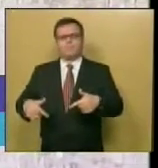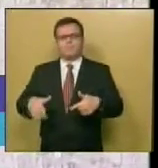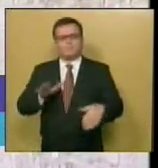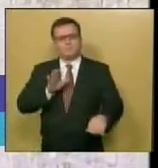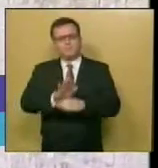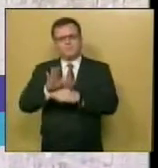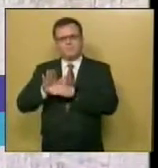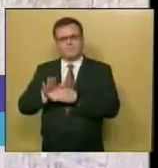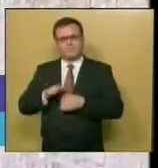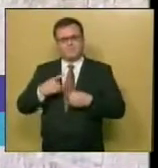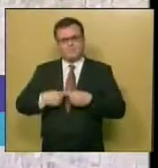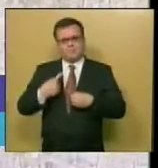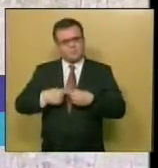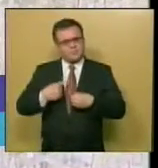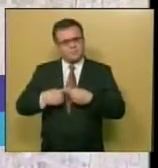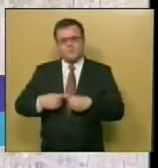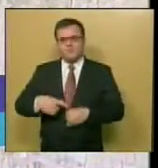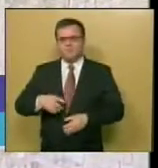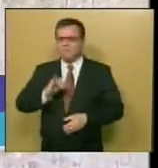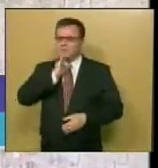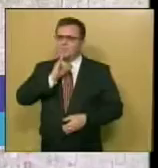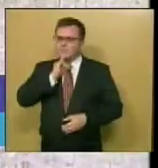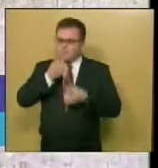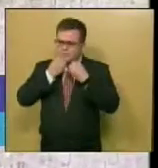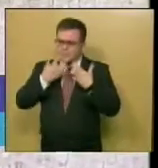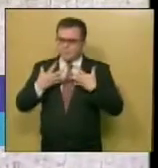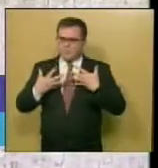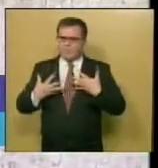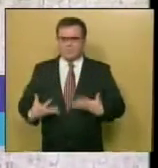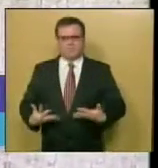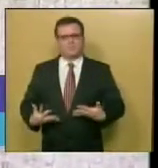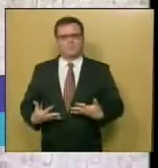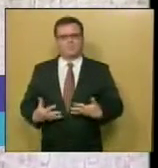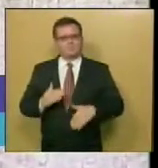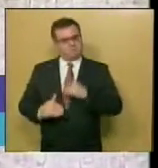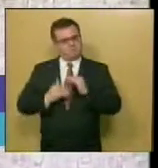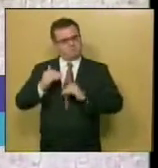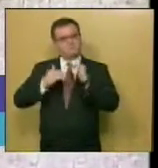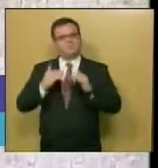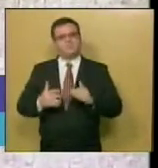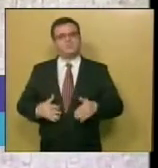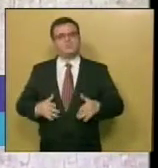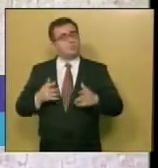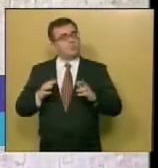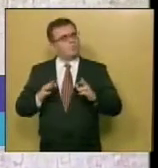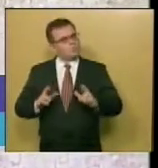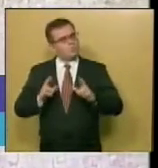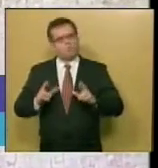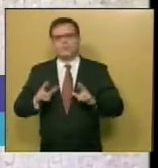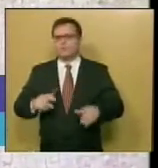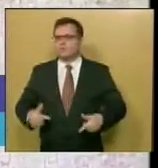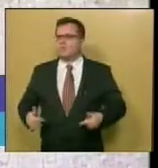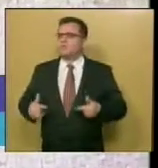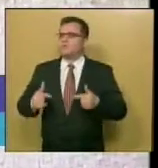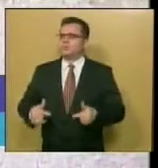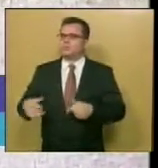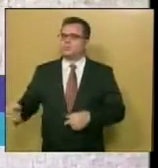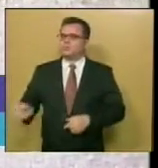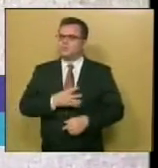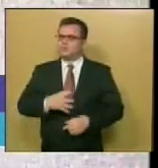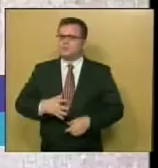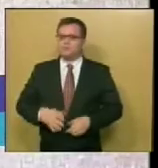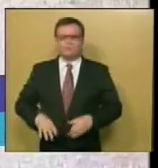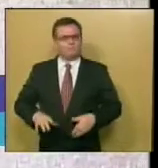um município progressista, uma vez que apostava no novo e investia de